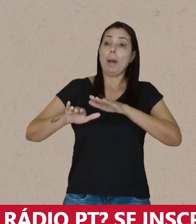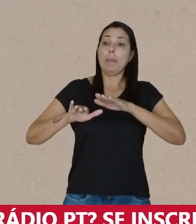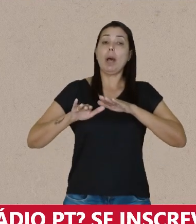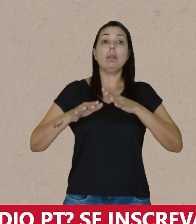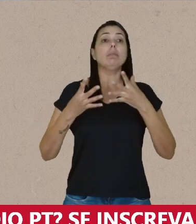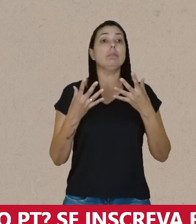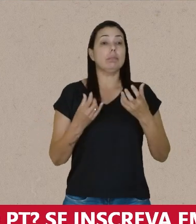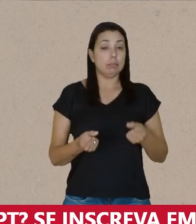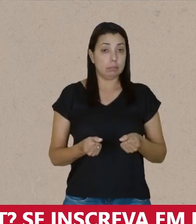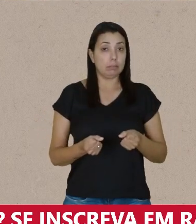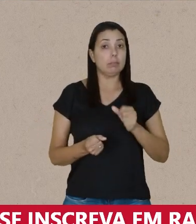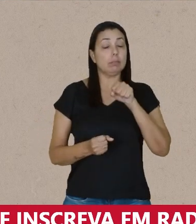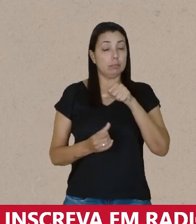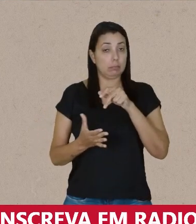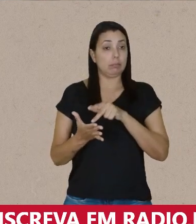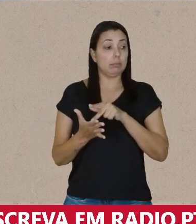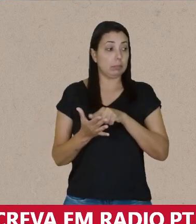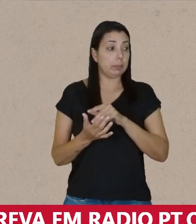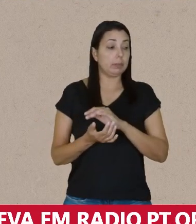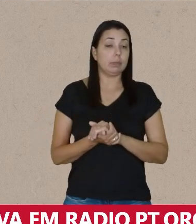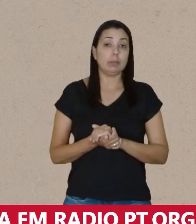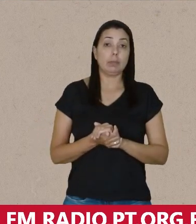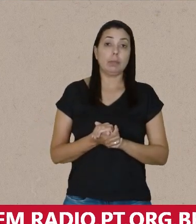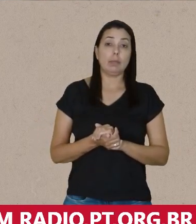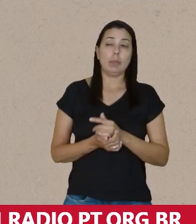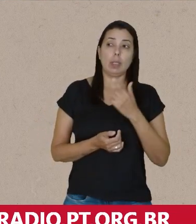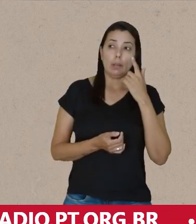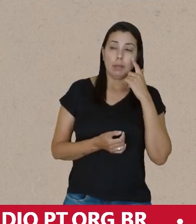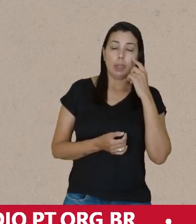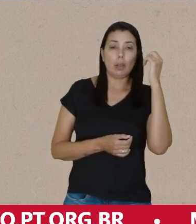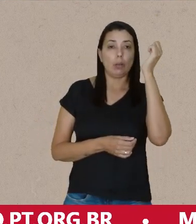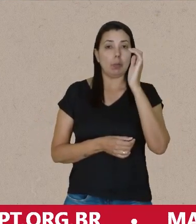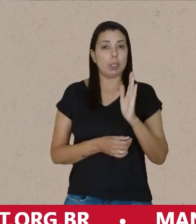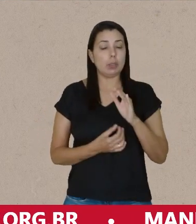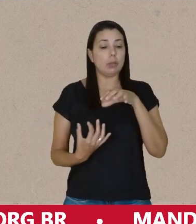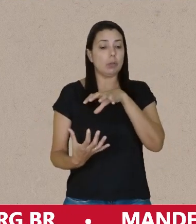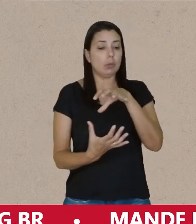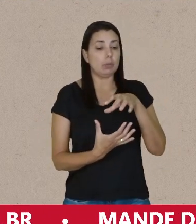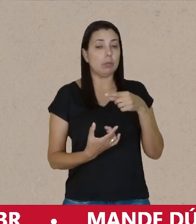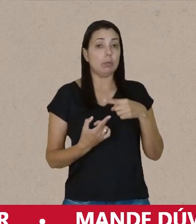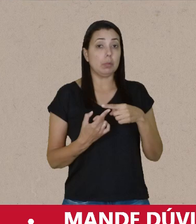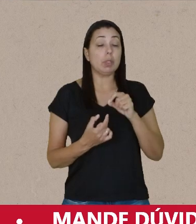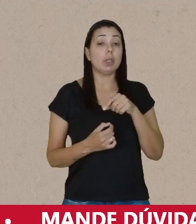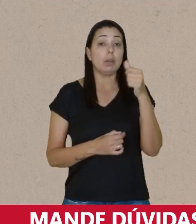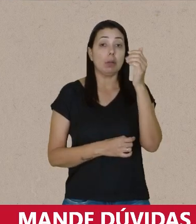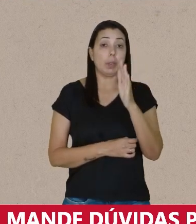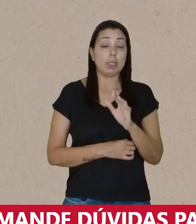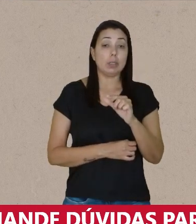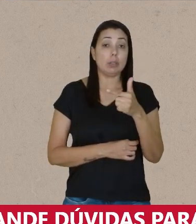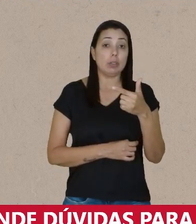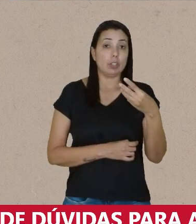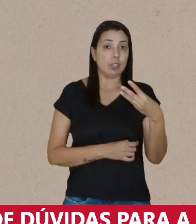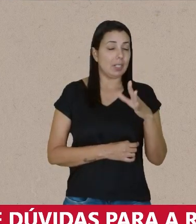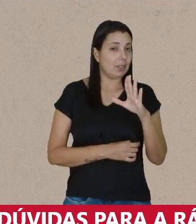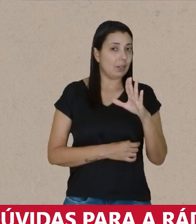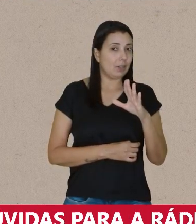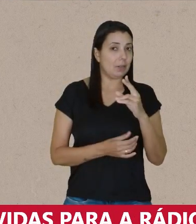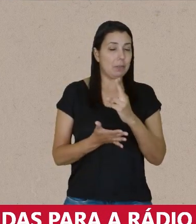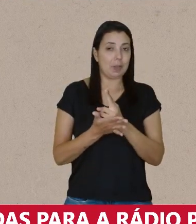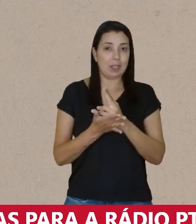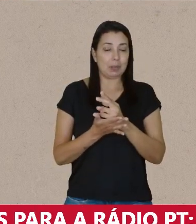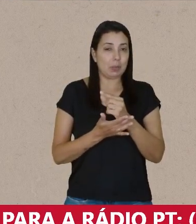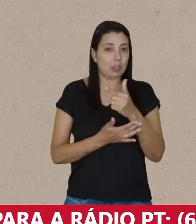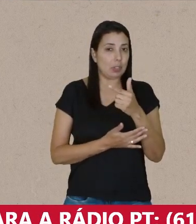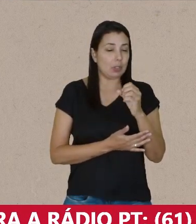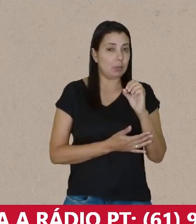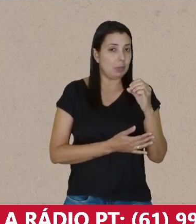assumir, evidentemente, uma releitura do Brasil e do mundo, porque o Brasil de 23 não é o Brasil de 2003.